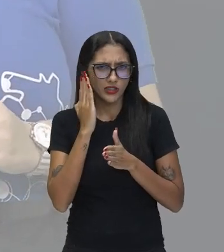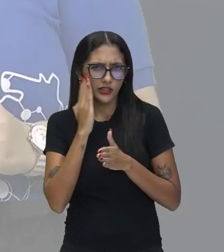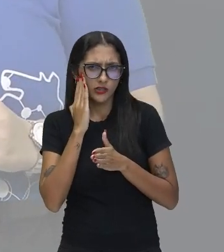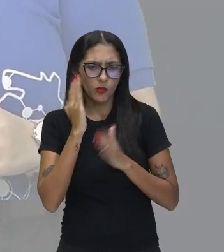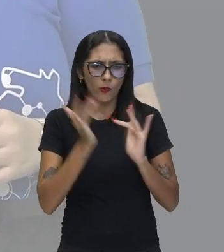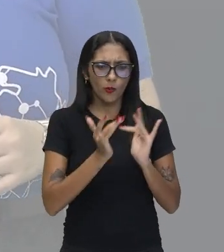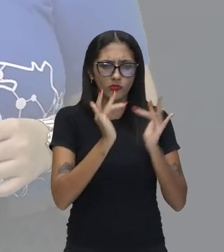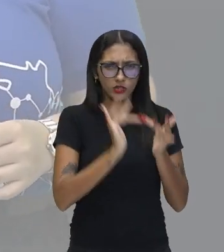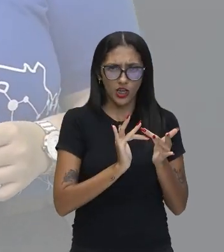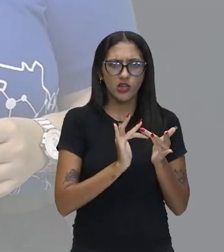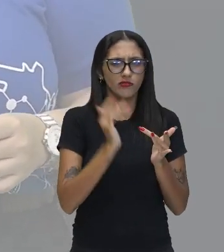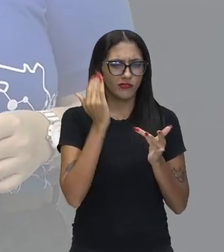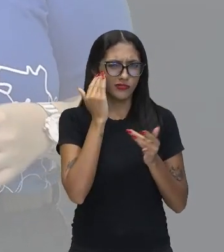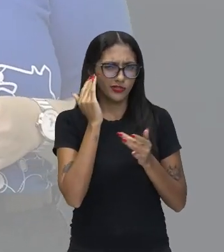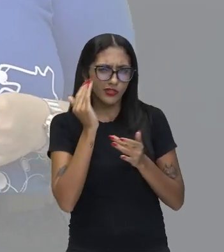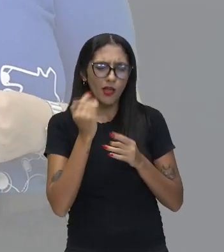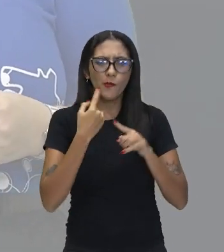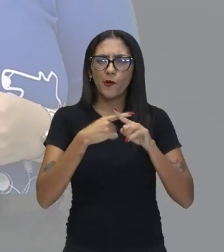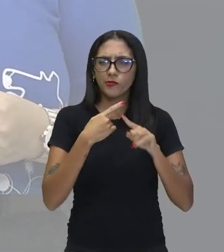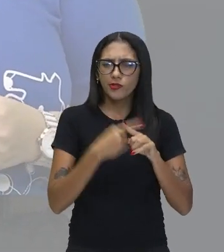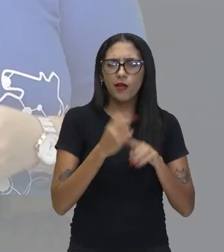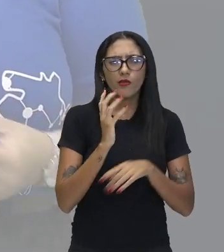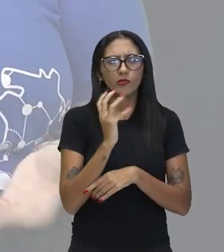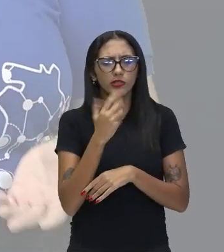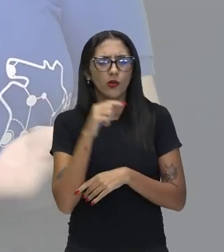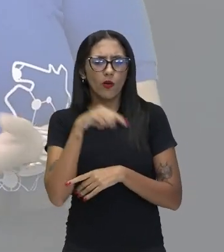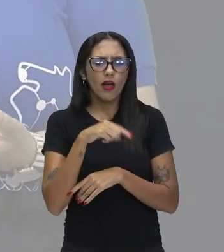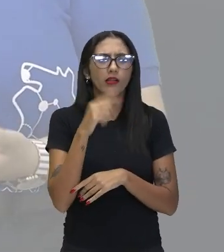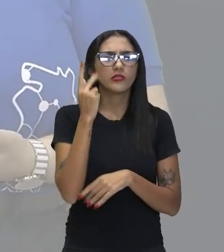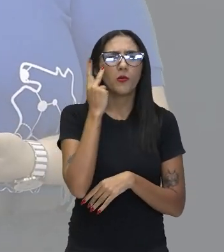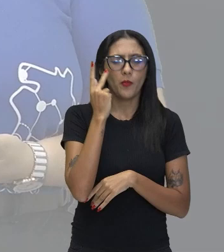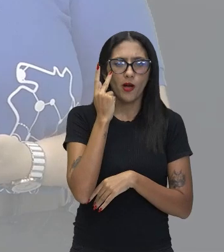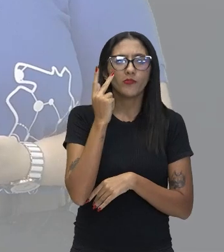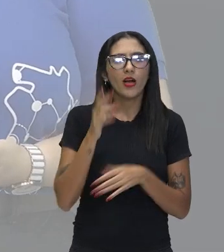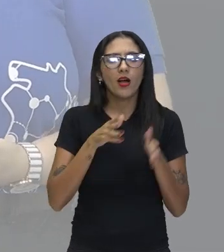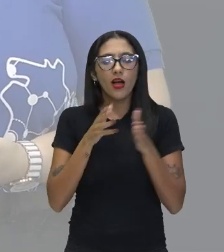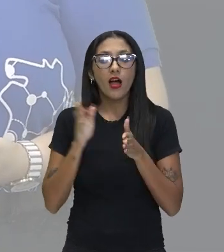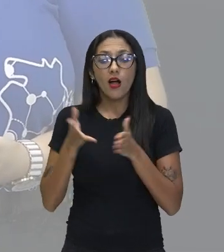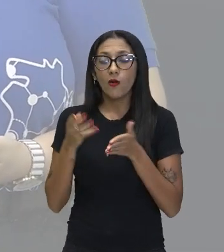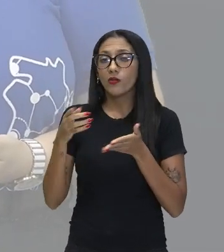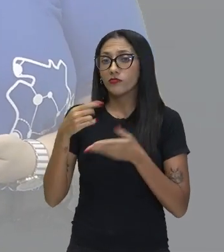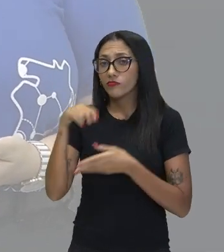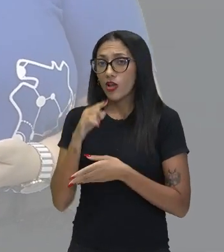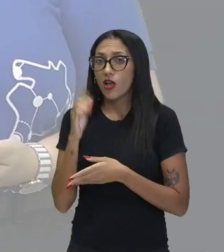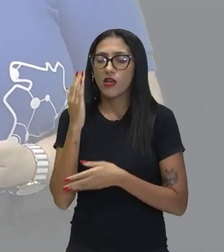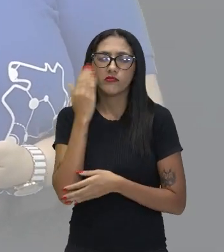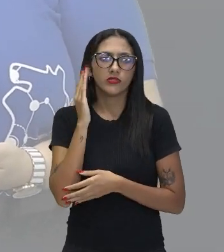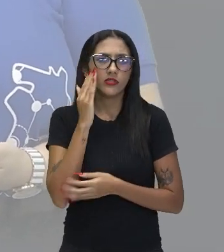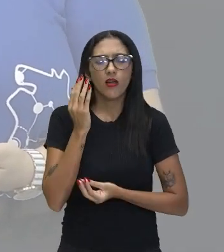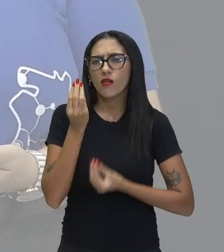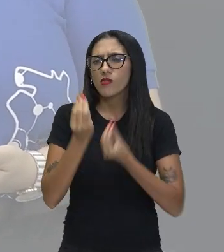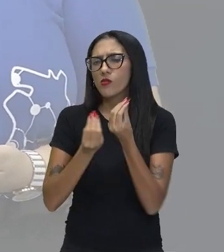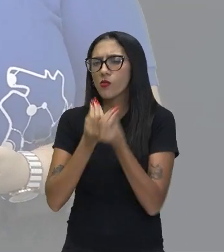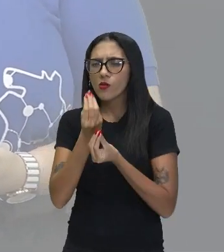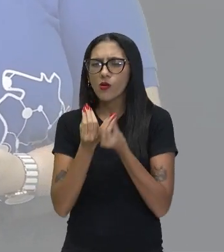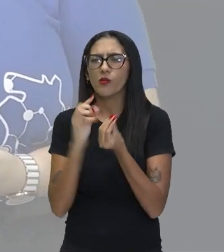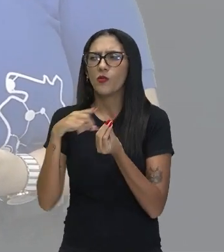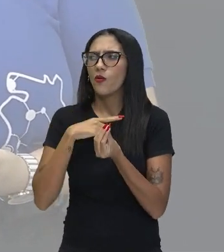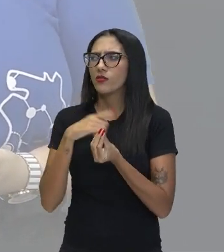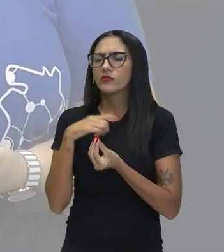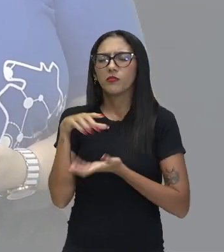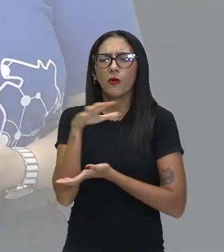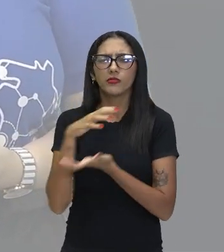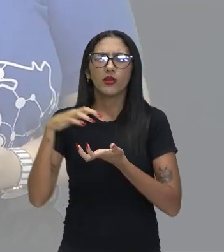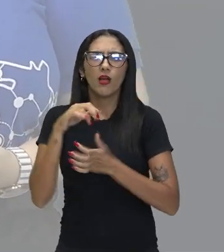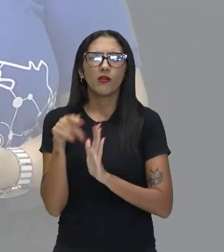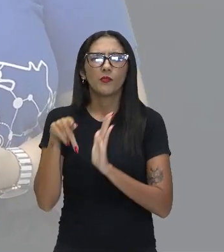Semana de Arte Moderna e no porquê que aconteceu na cidade de São Paulo, nós vamos então entender como é que esse movimento do